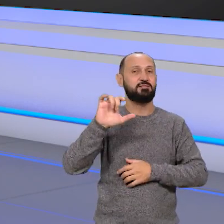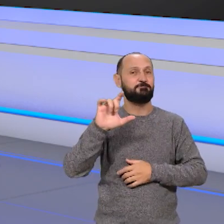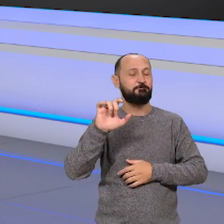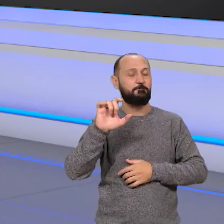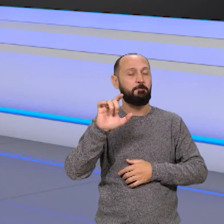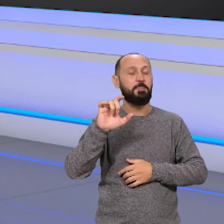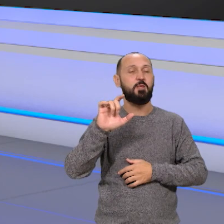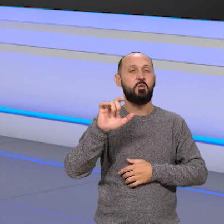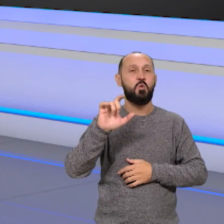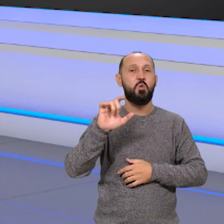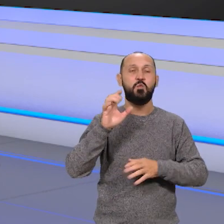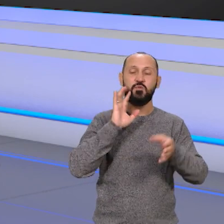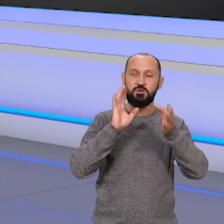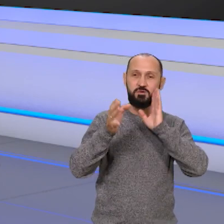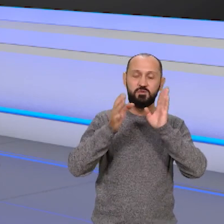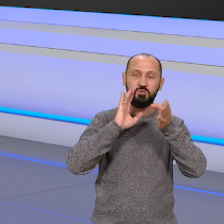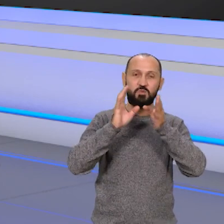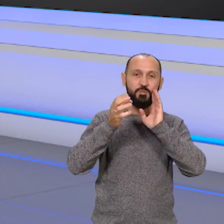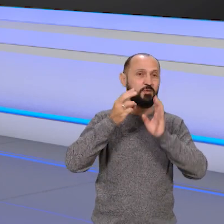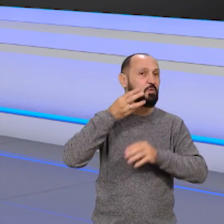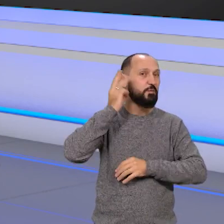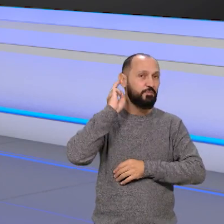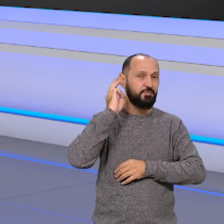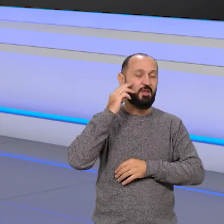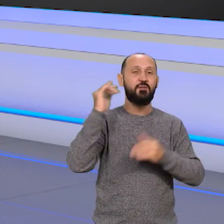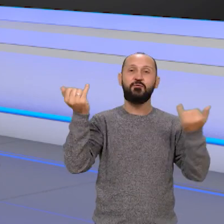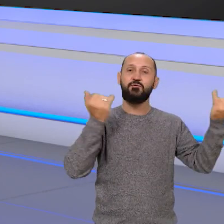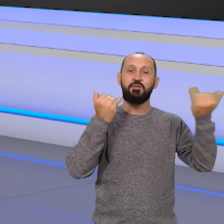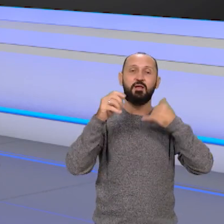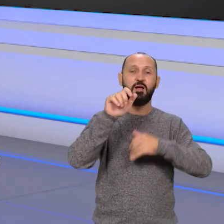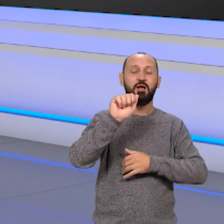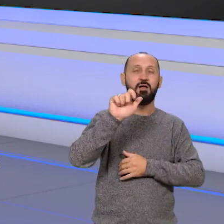sociais, Instagram, Facebook e Spotify.